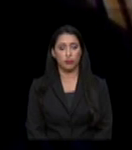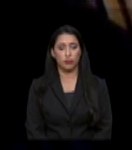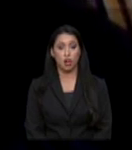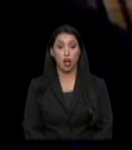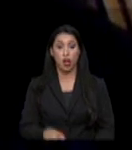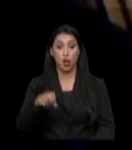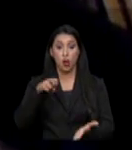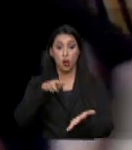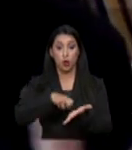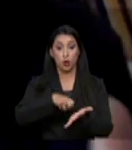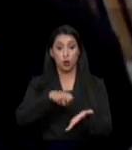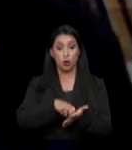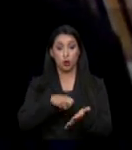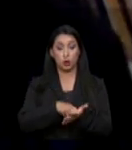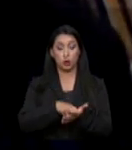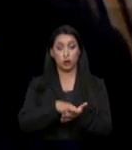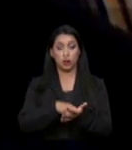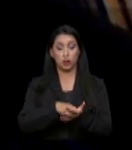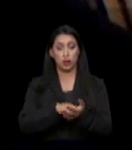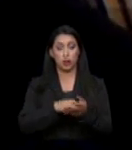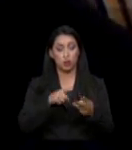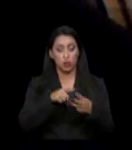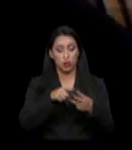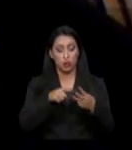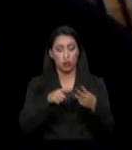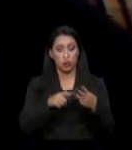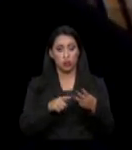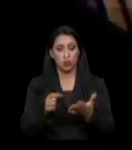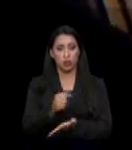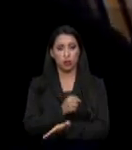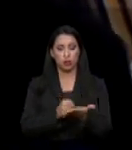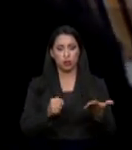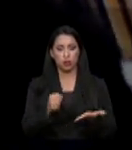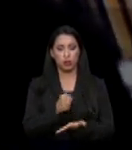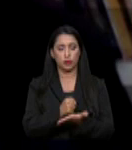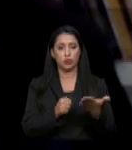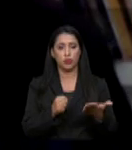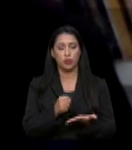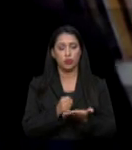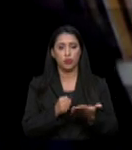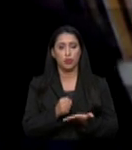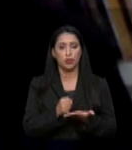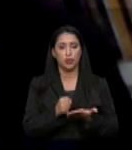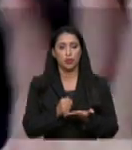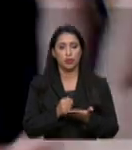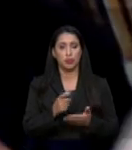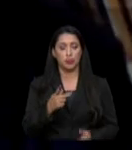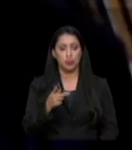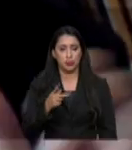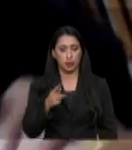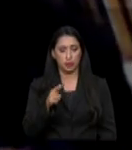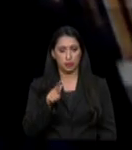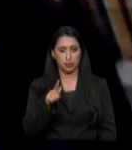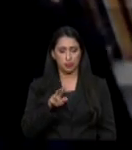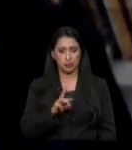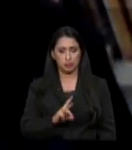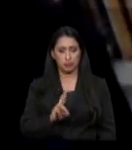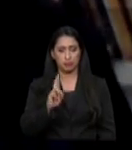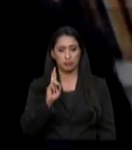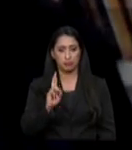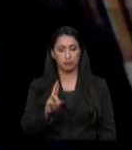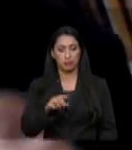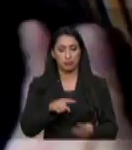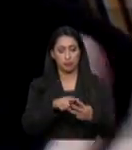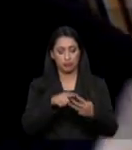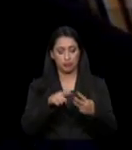a condenar pelos fundamentos imputados inicialmente pela procuradoria os